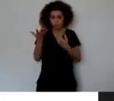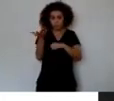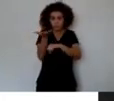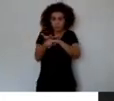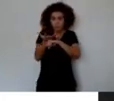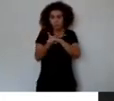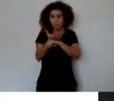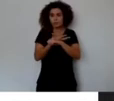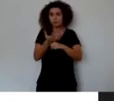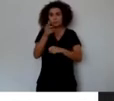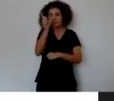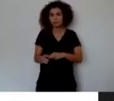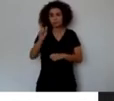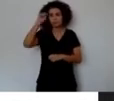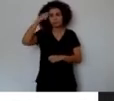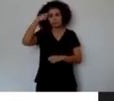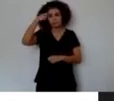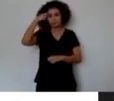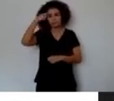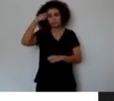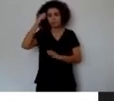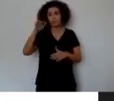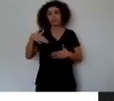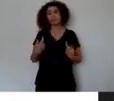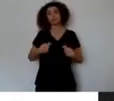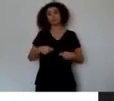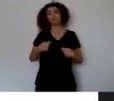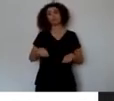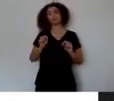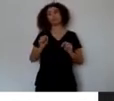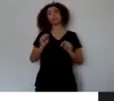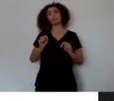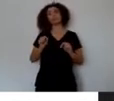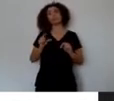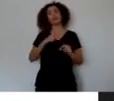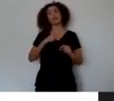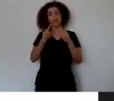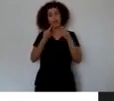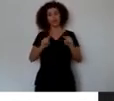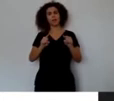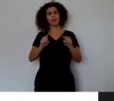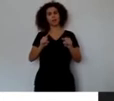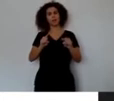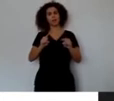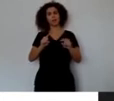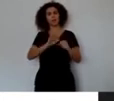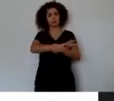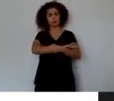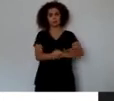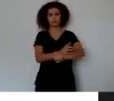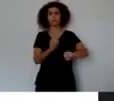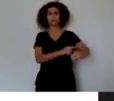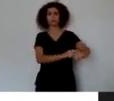Então, ser uma pessoa branca e antirracista envolve refletir a branquitude de forma crítica, e se atentar em como ela se constrói na